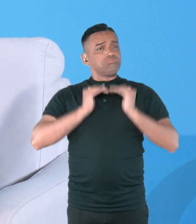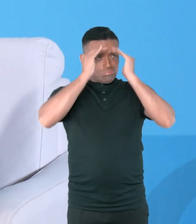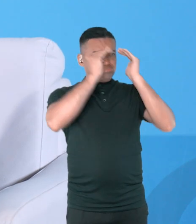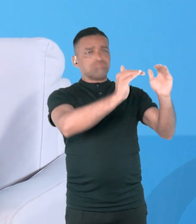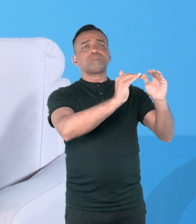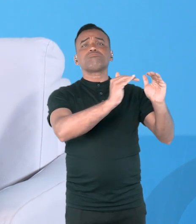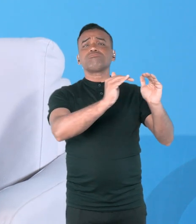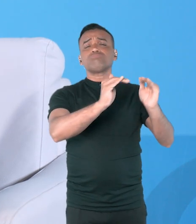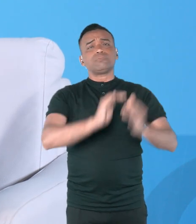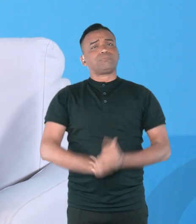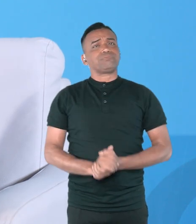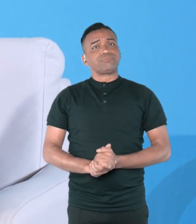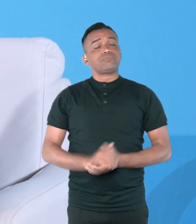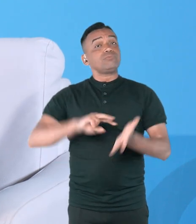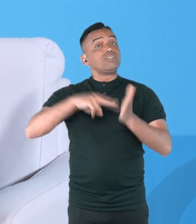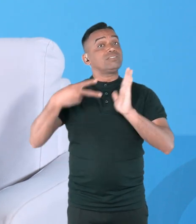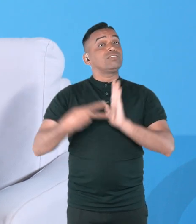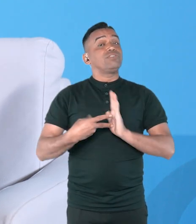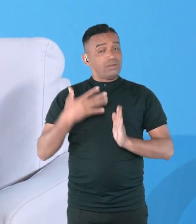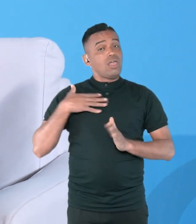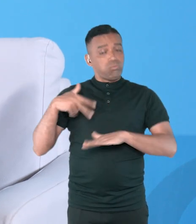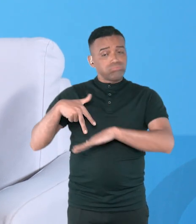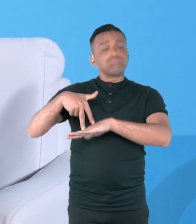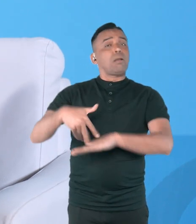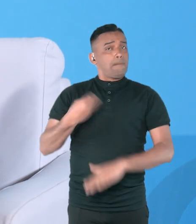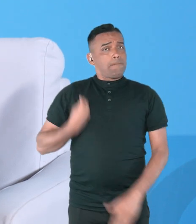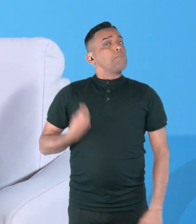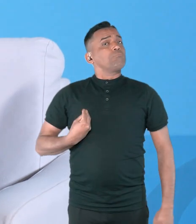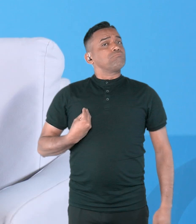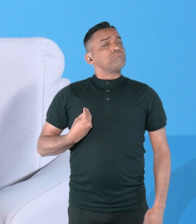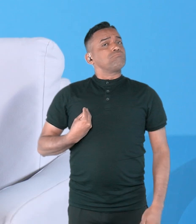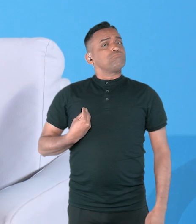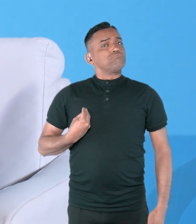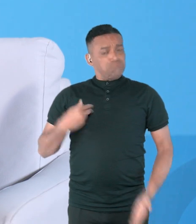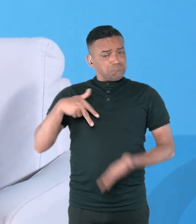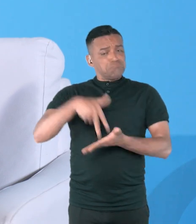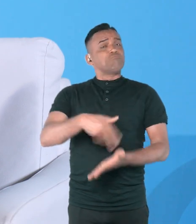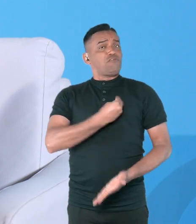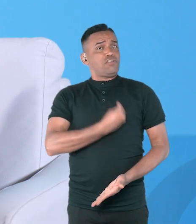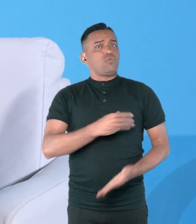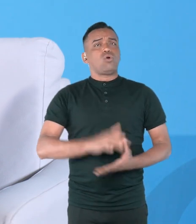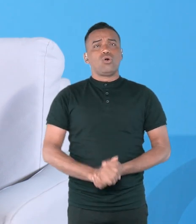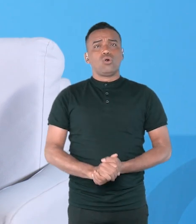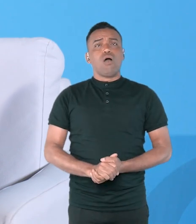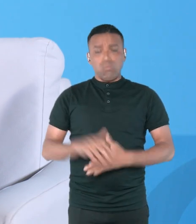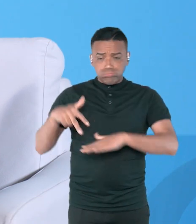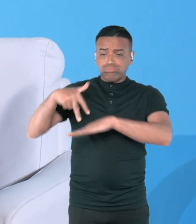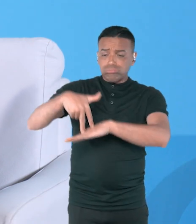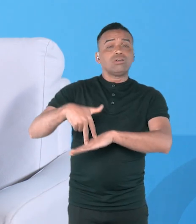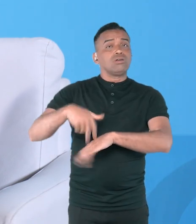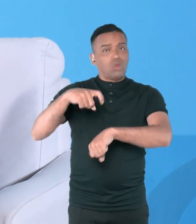aos outros. Isso significa que eu estou aqui, que eu estou vivo. E se eu estou vivo e estou